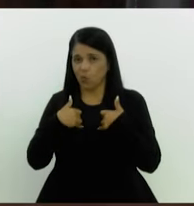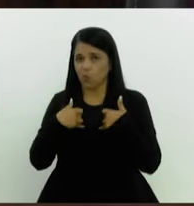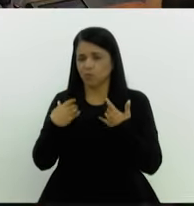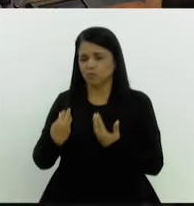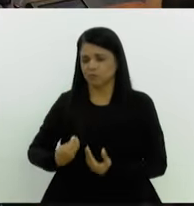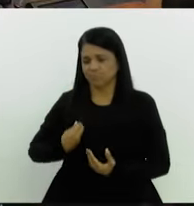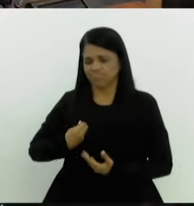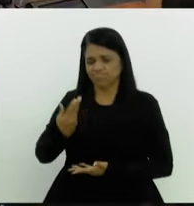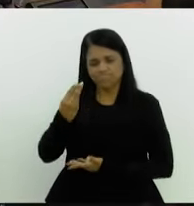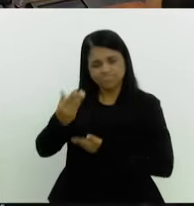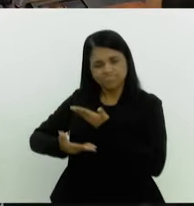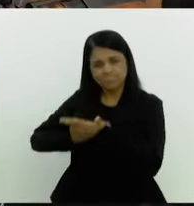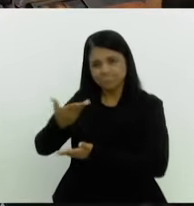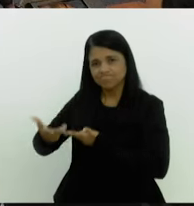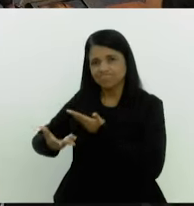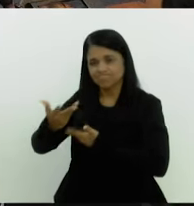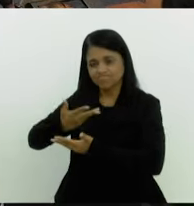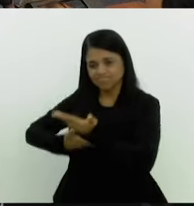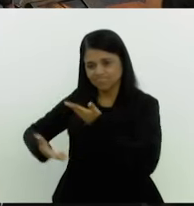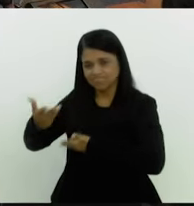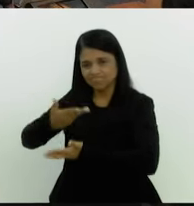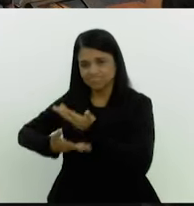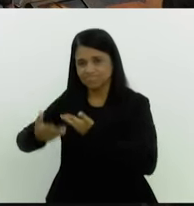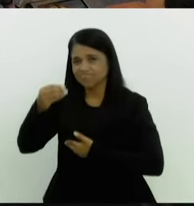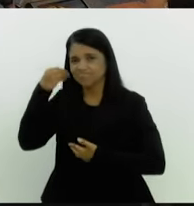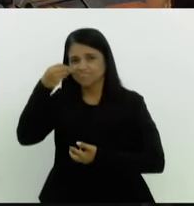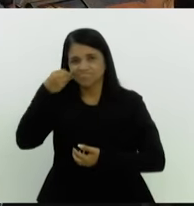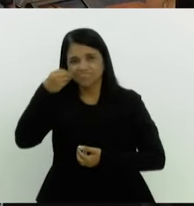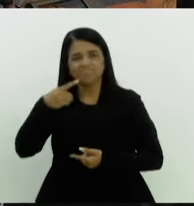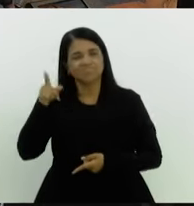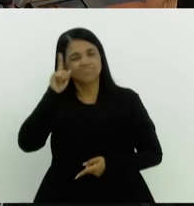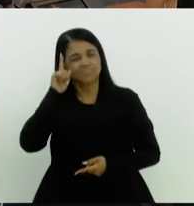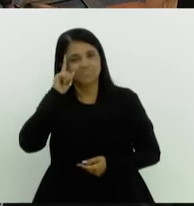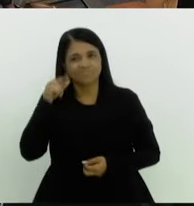os dias eu vou